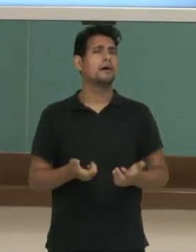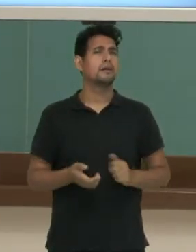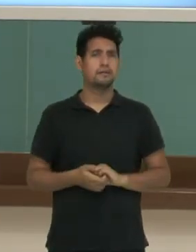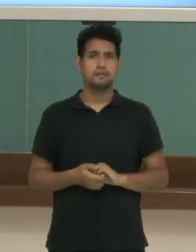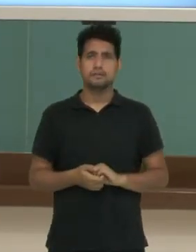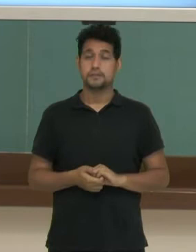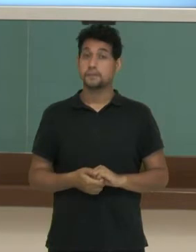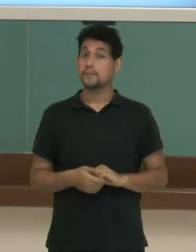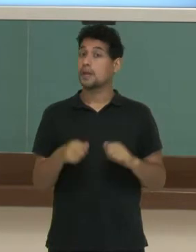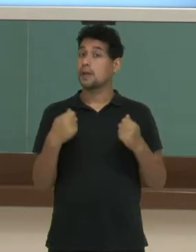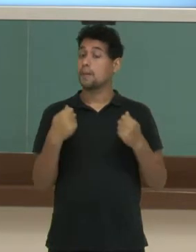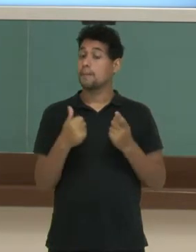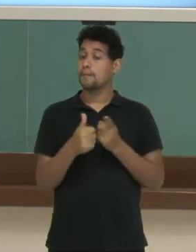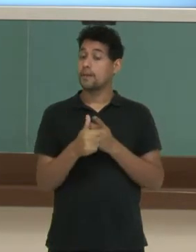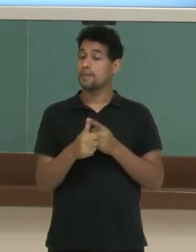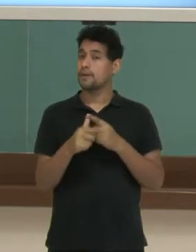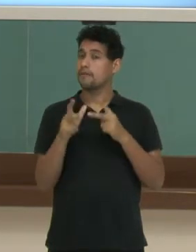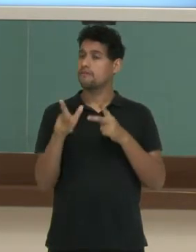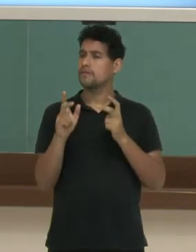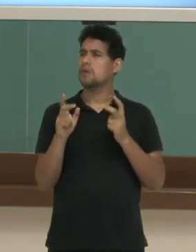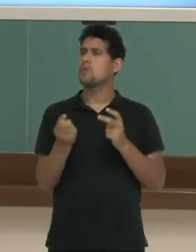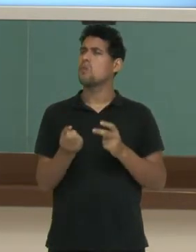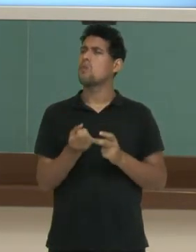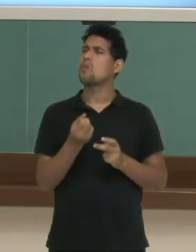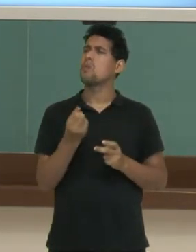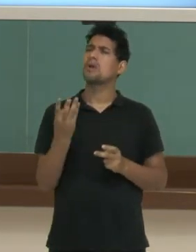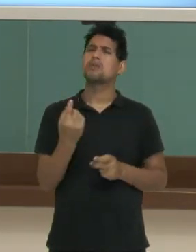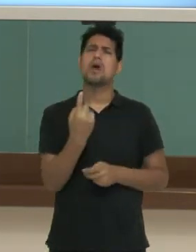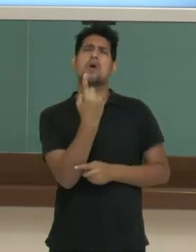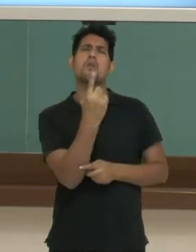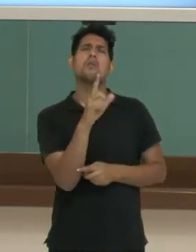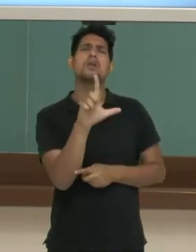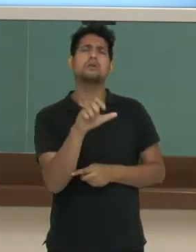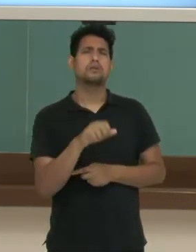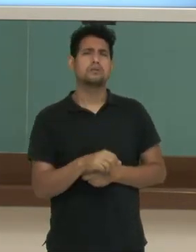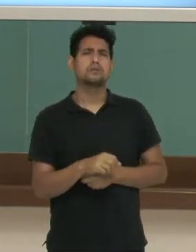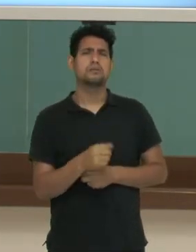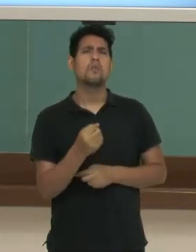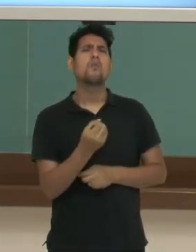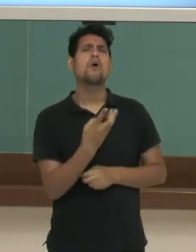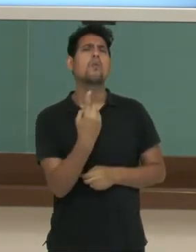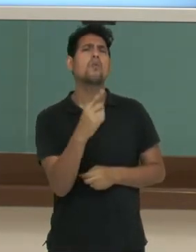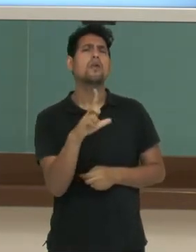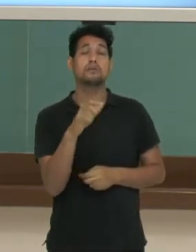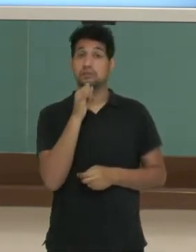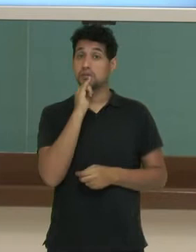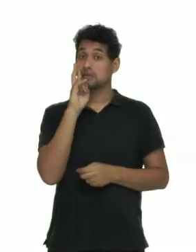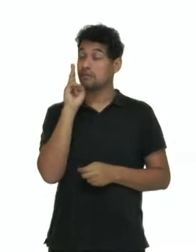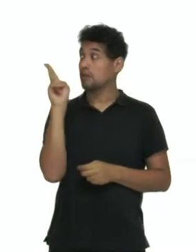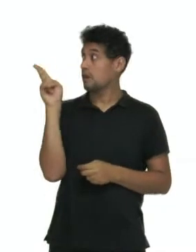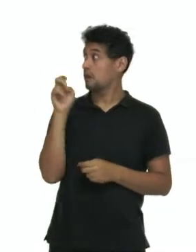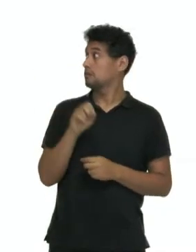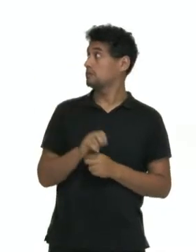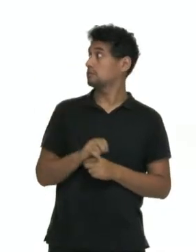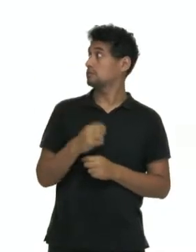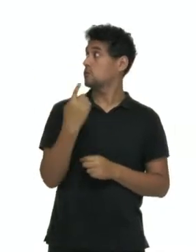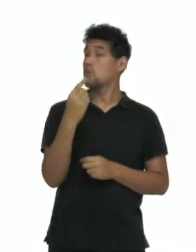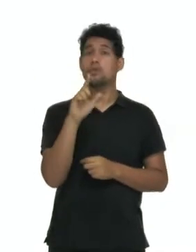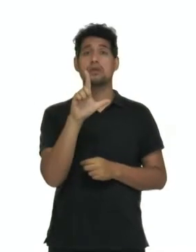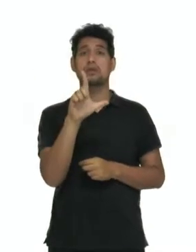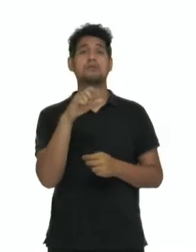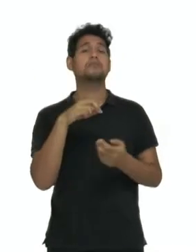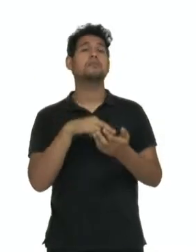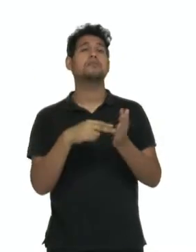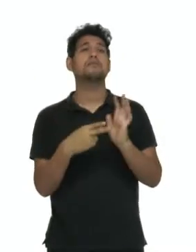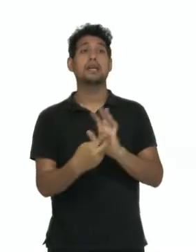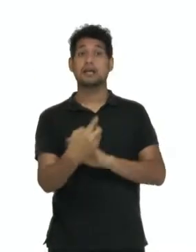Então, primeiro tem que ver. Quanto será que custa o litro do etanol? Olha lá, se a gente olhar lá na plaquinha, o etanol está